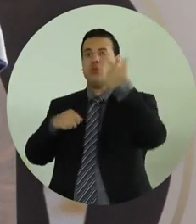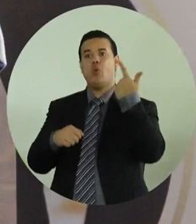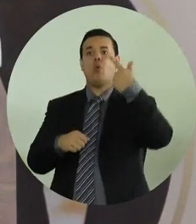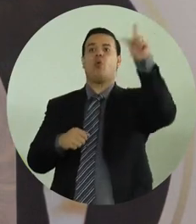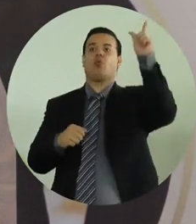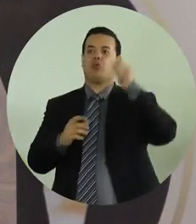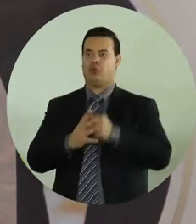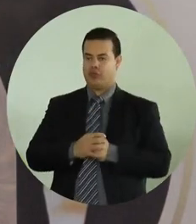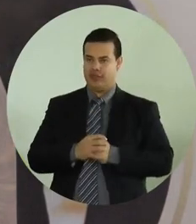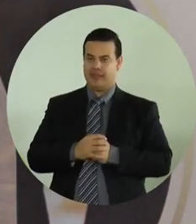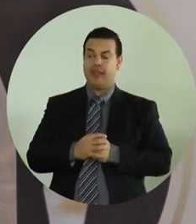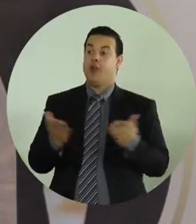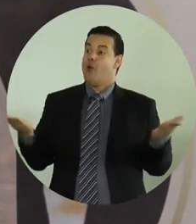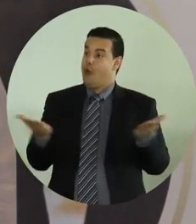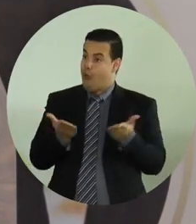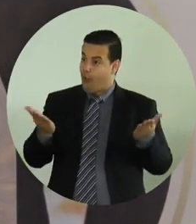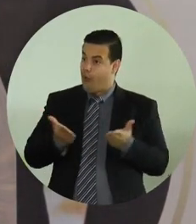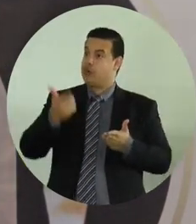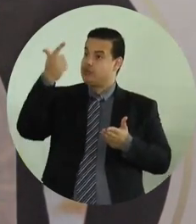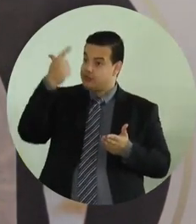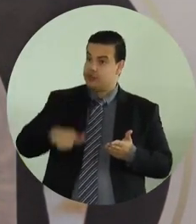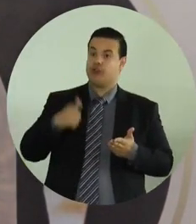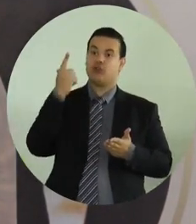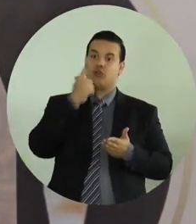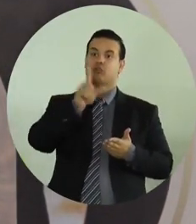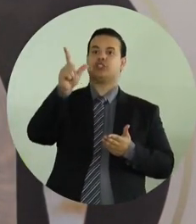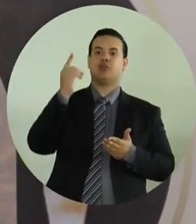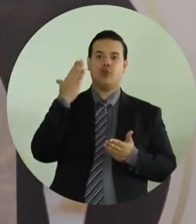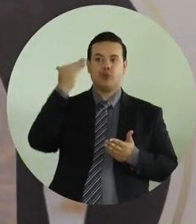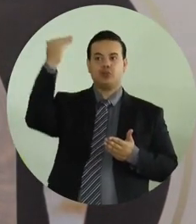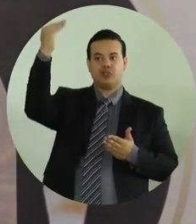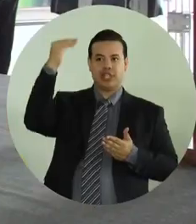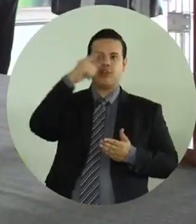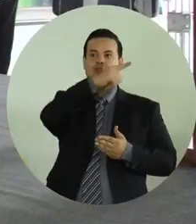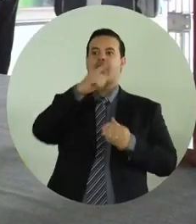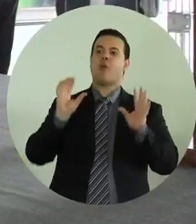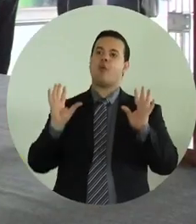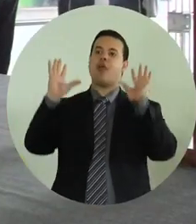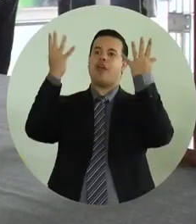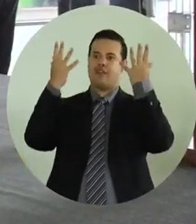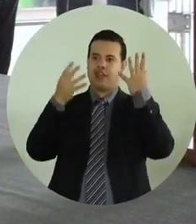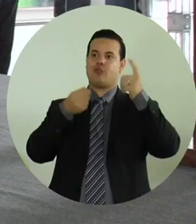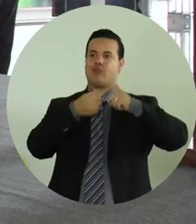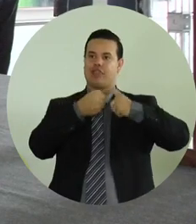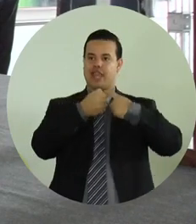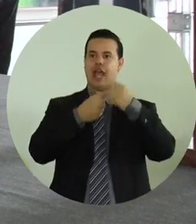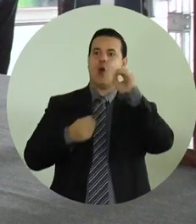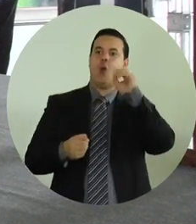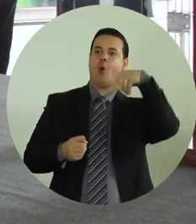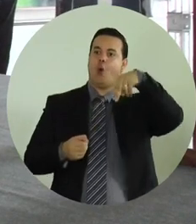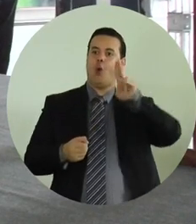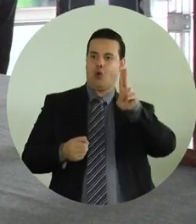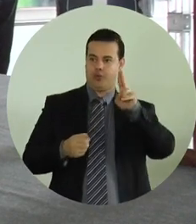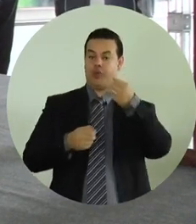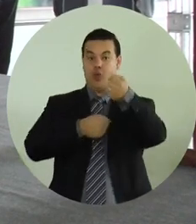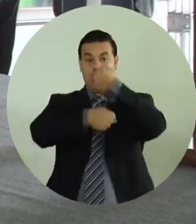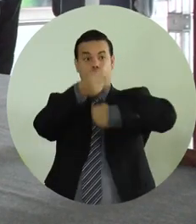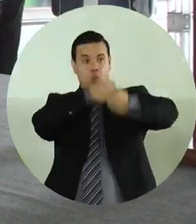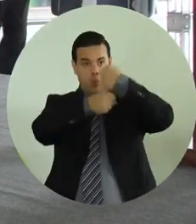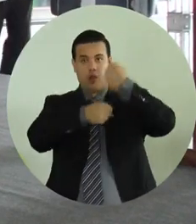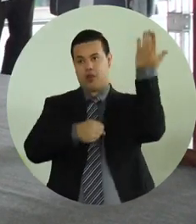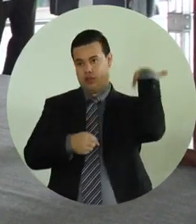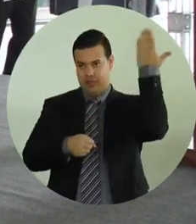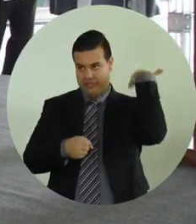estamos repetindo o sucesso que foi o nosso evento na ONU. O ano passado, quero compartilhar com vocês, muitos dos